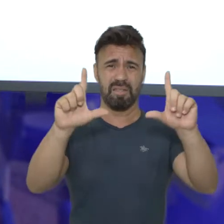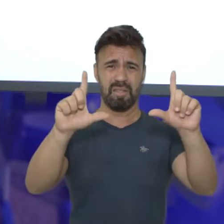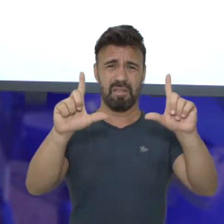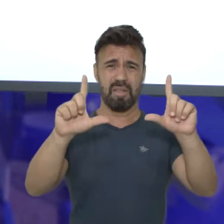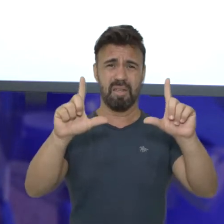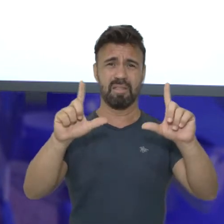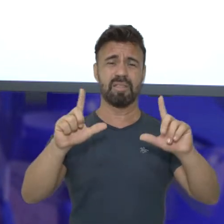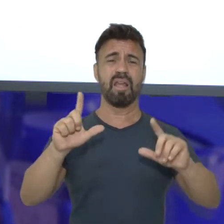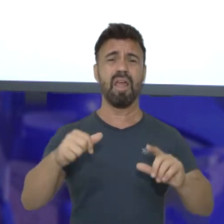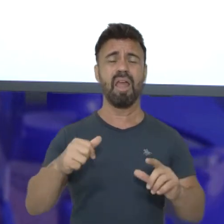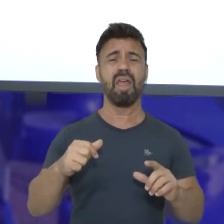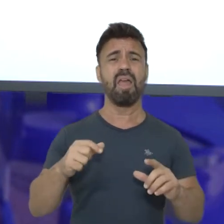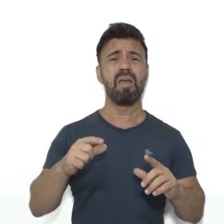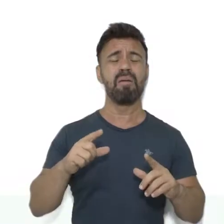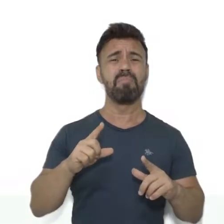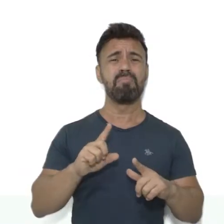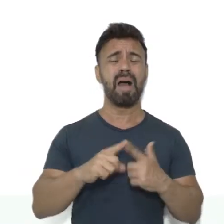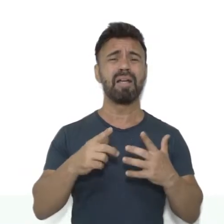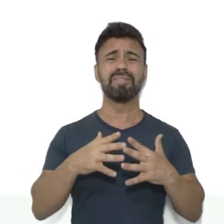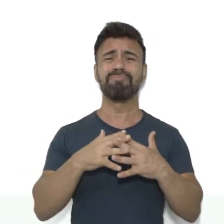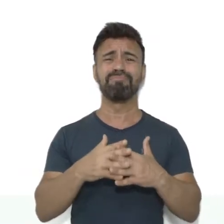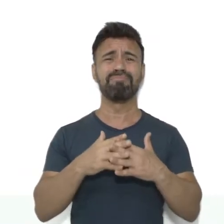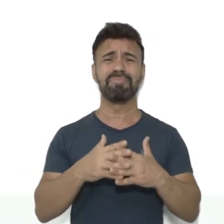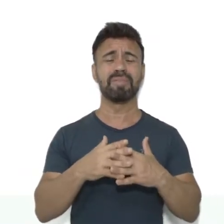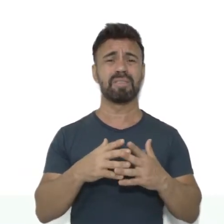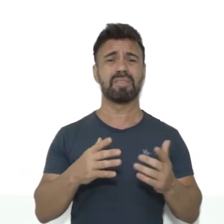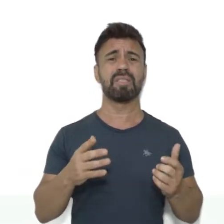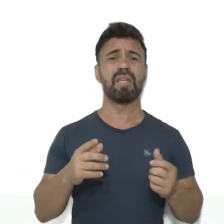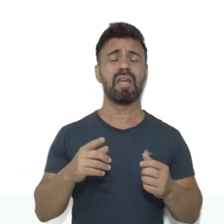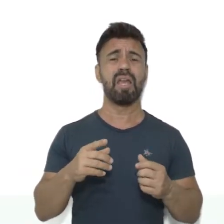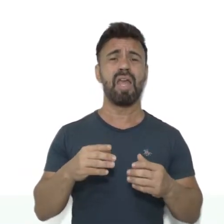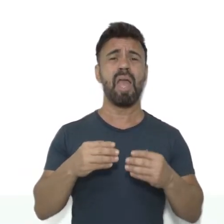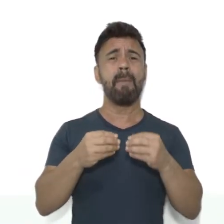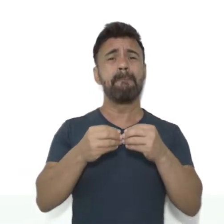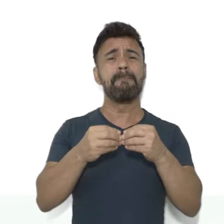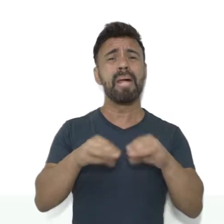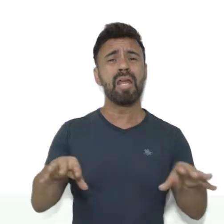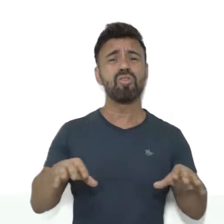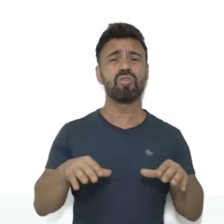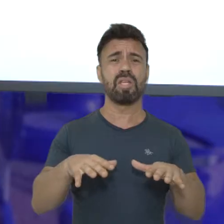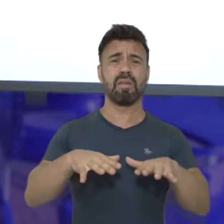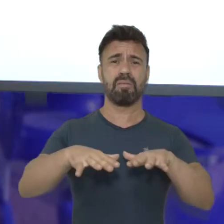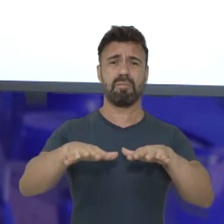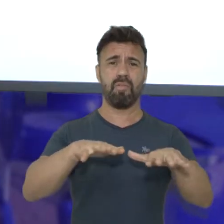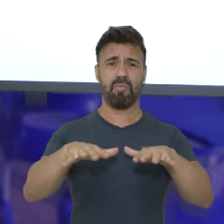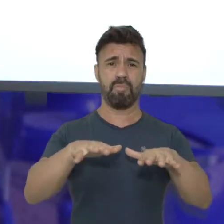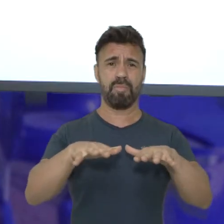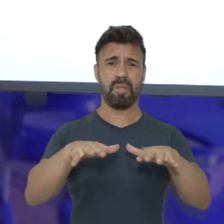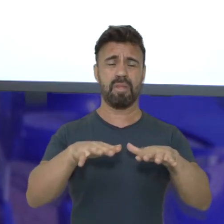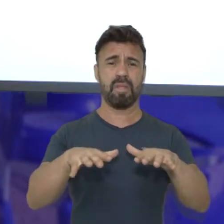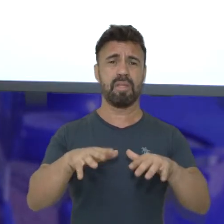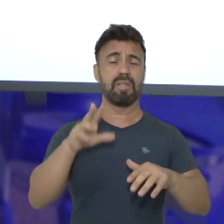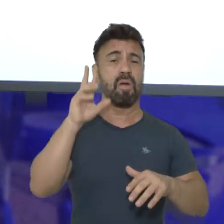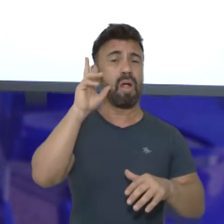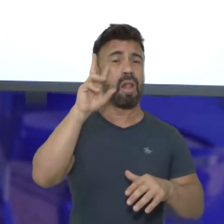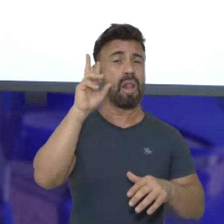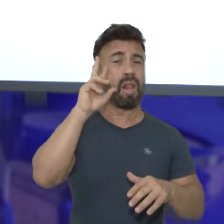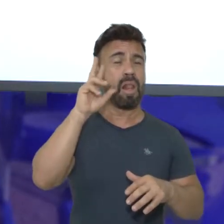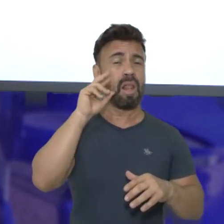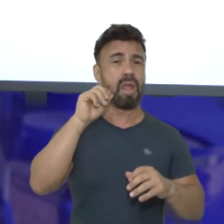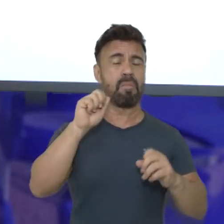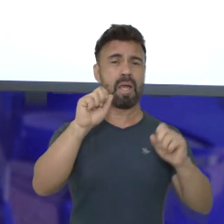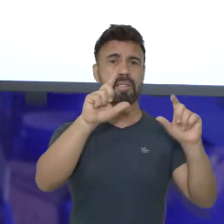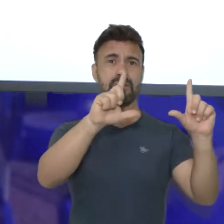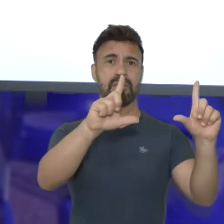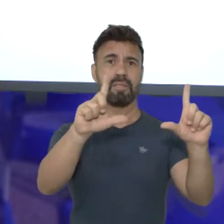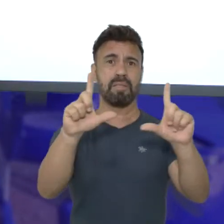nesse aparelho é mais complexo, ou seja, ele prejudica um pouco a movimentação. Então, se lembra lá que as imagens